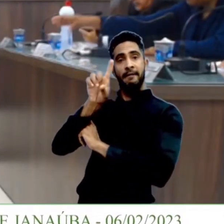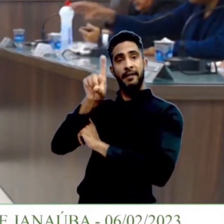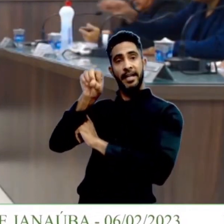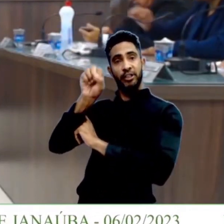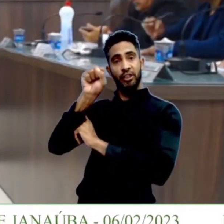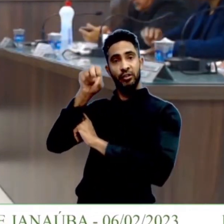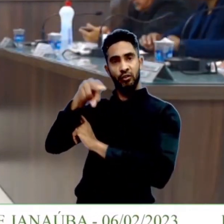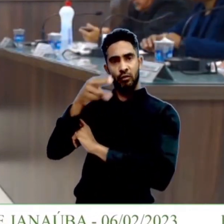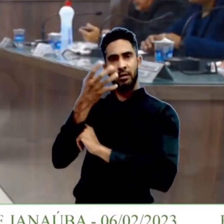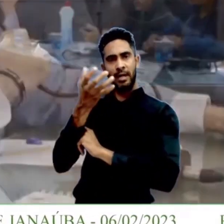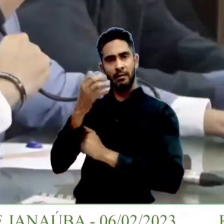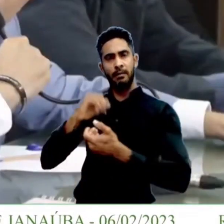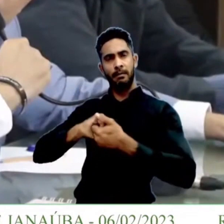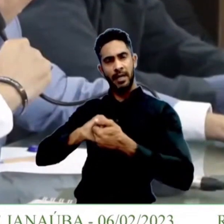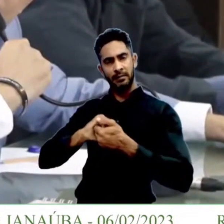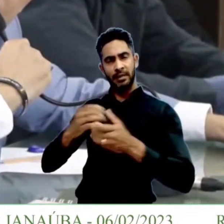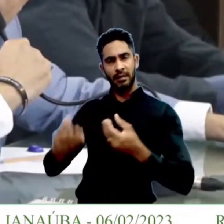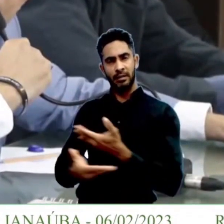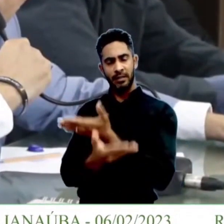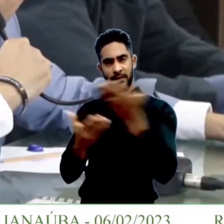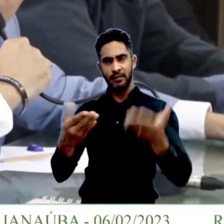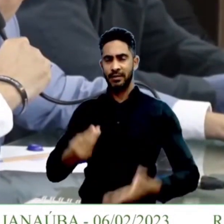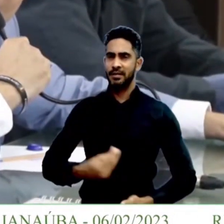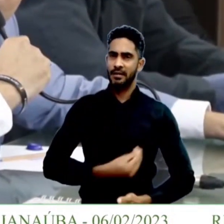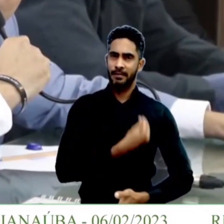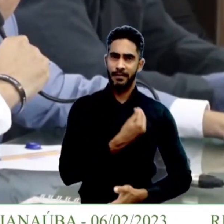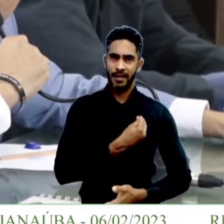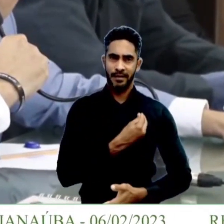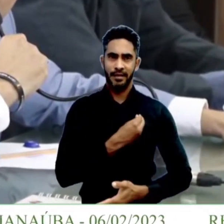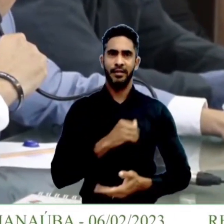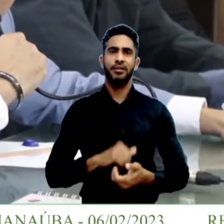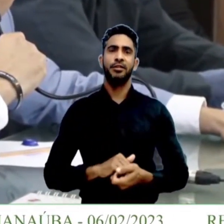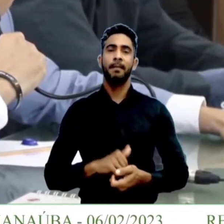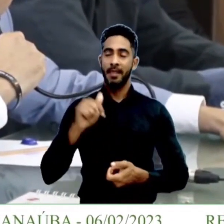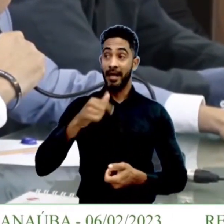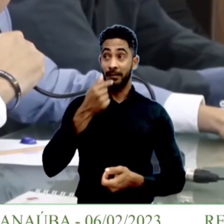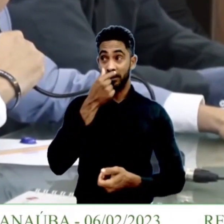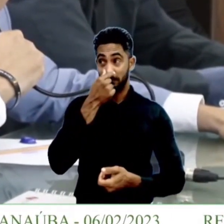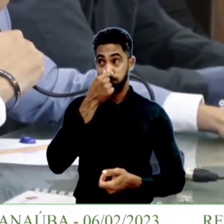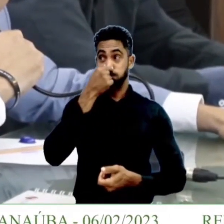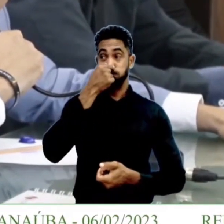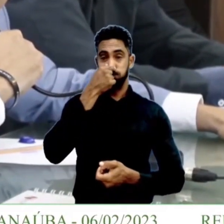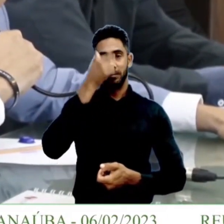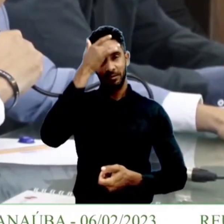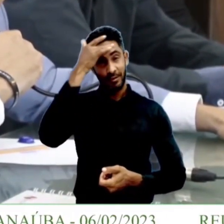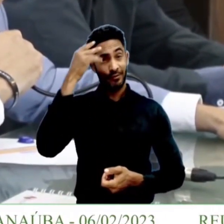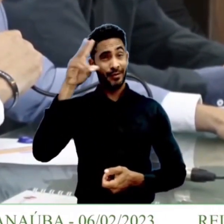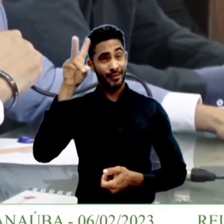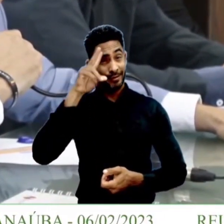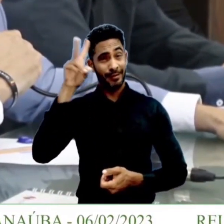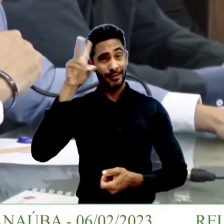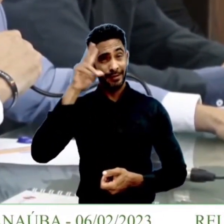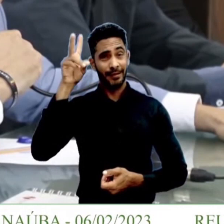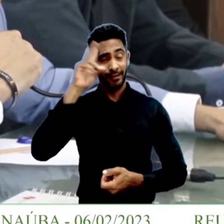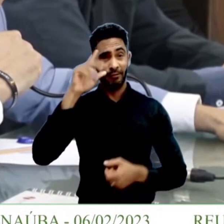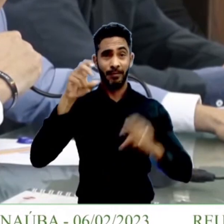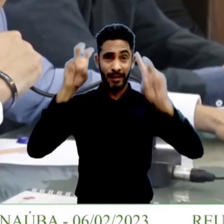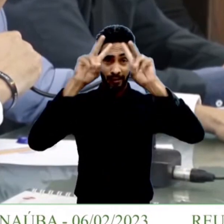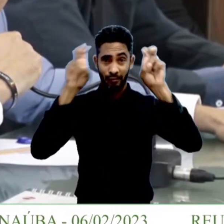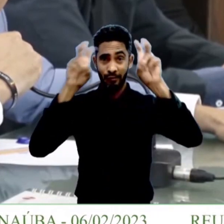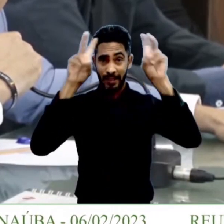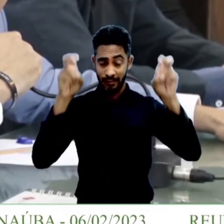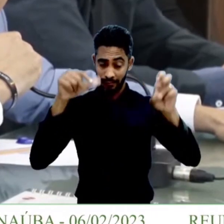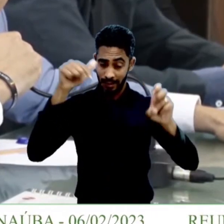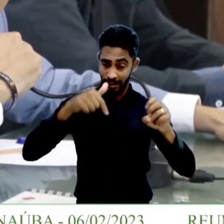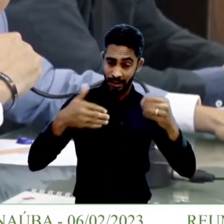Gostaria de parabenizar todos vocês que estão aqui presentes. Essa casa deveria estar mais cheia toda segunda-feira, porque todo o assunto que a gente